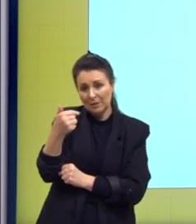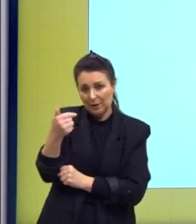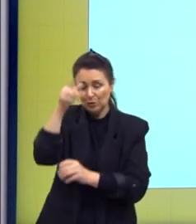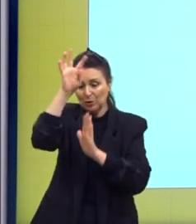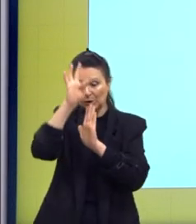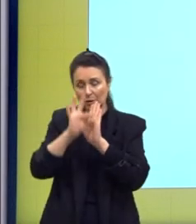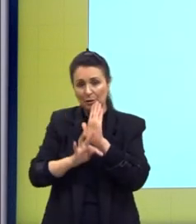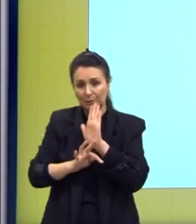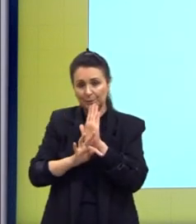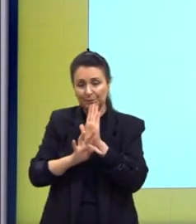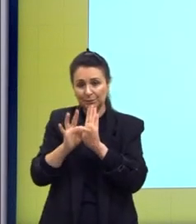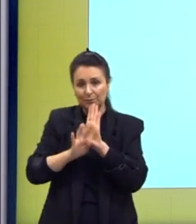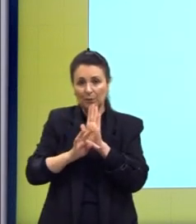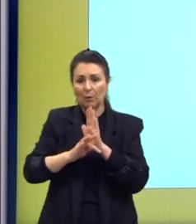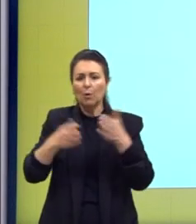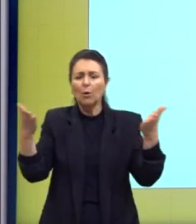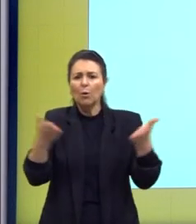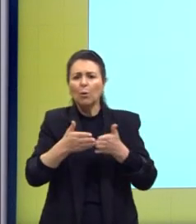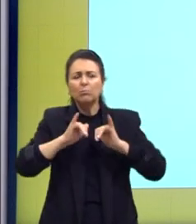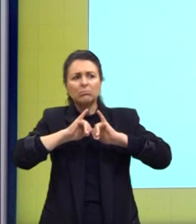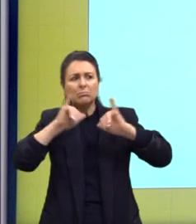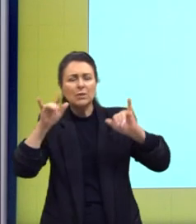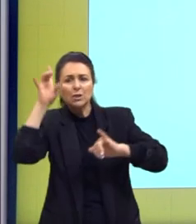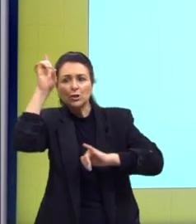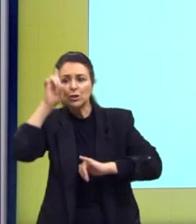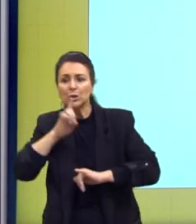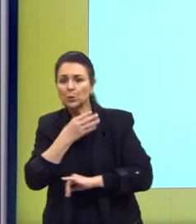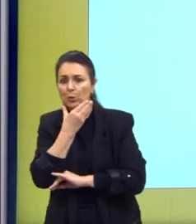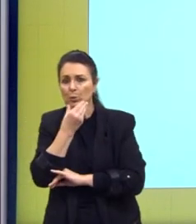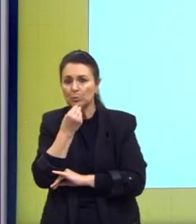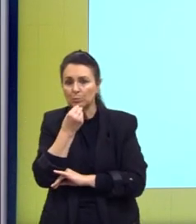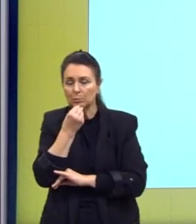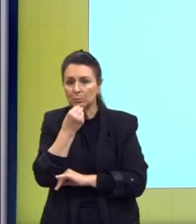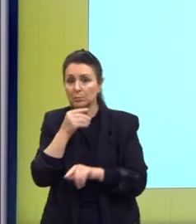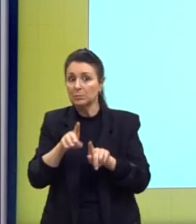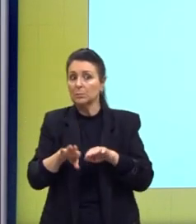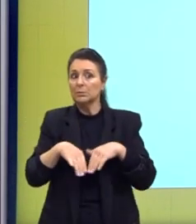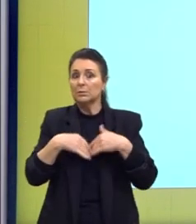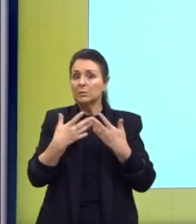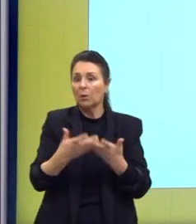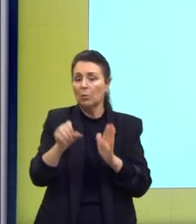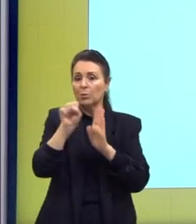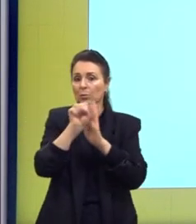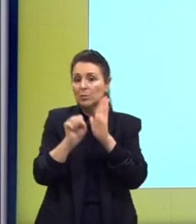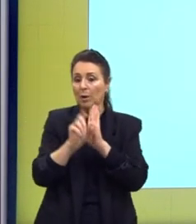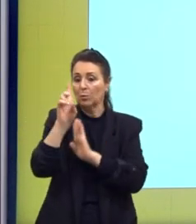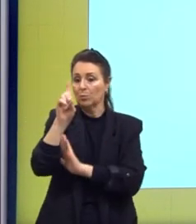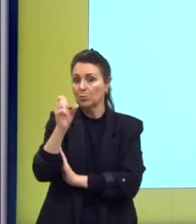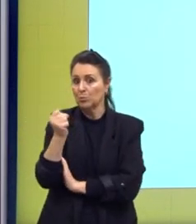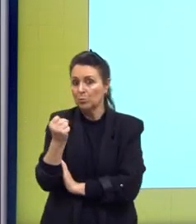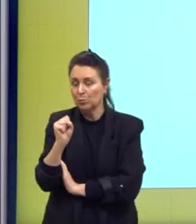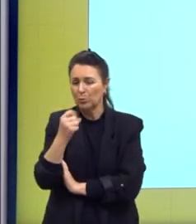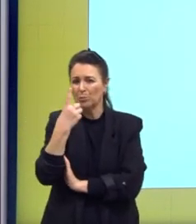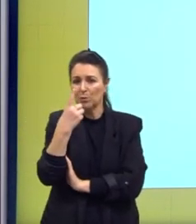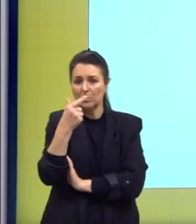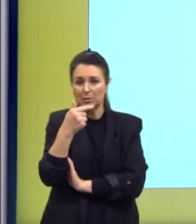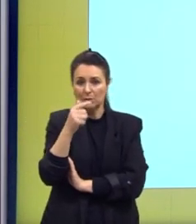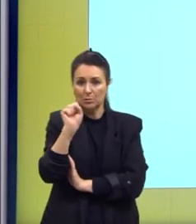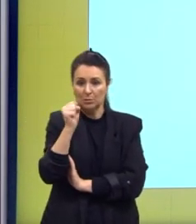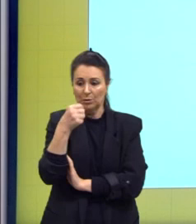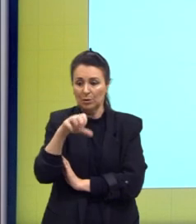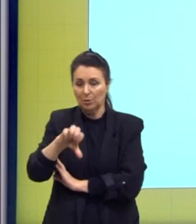fala-se muito nos dias de hoje os Direitos do Homem pois bem foi no século 18 em